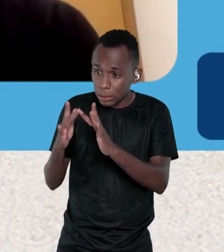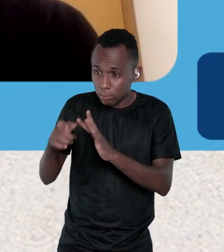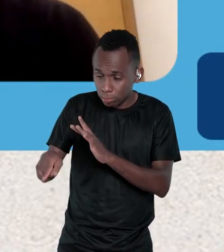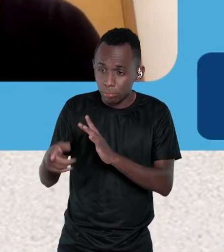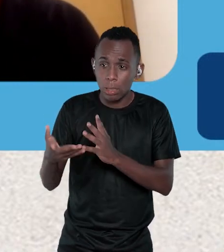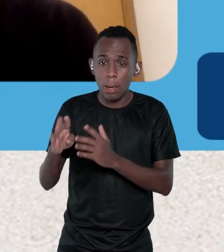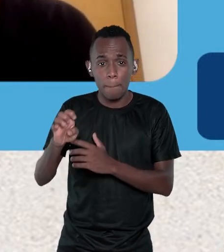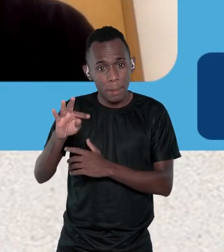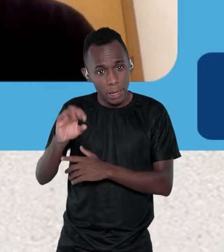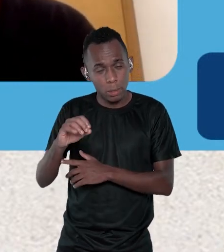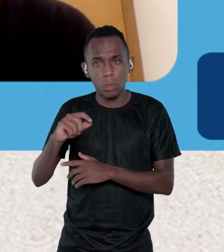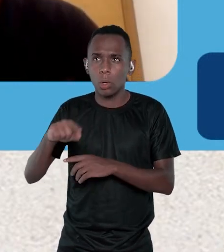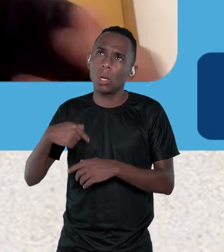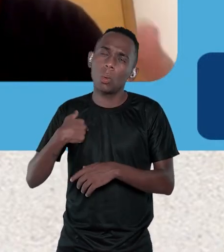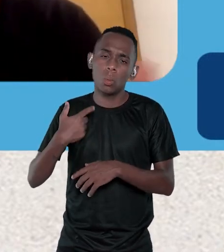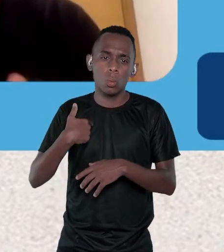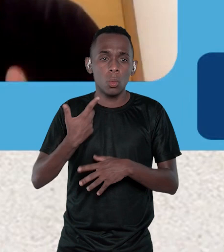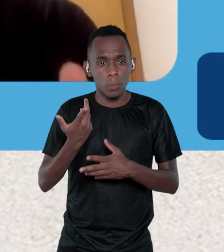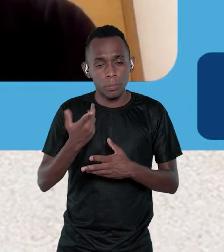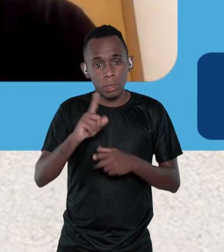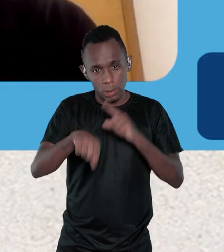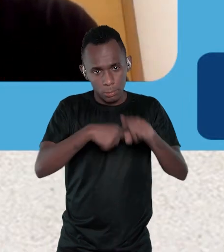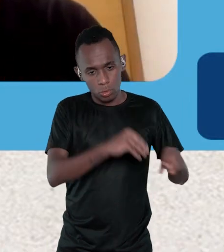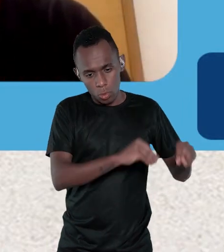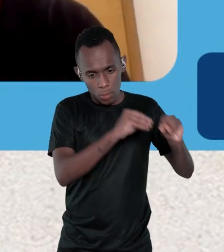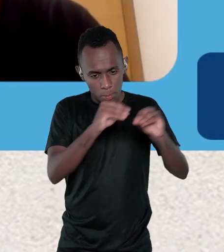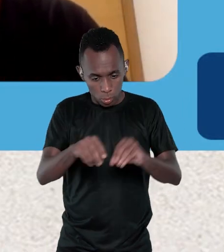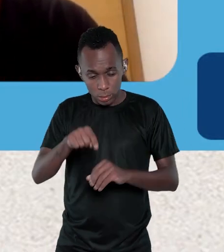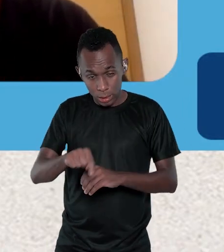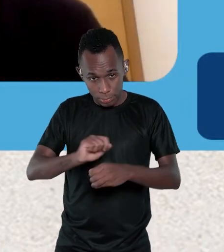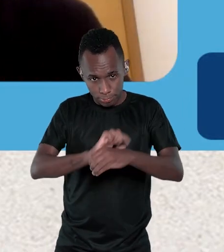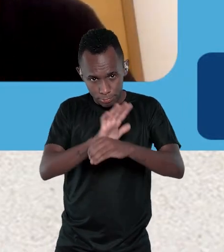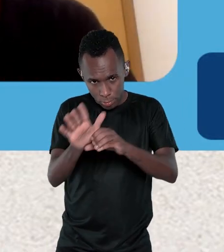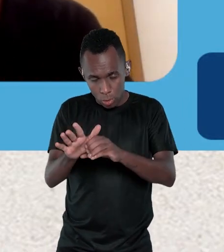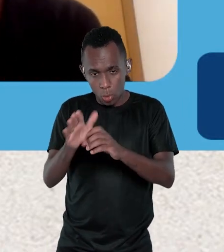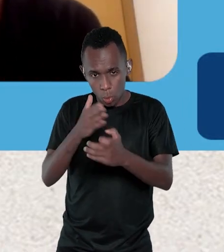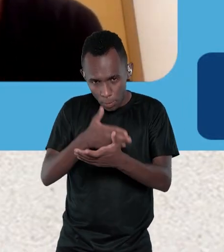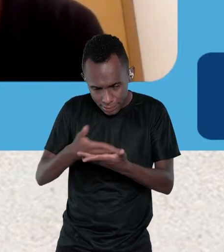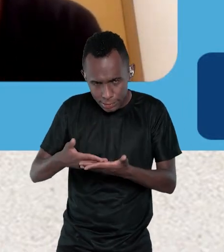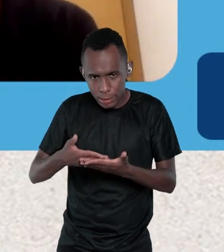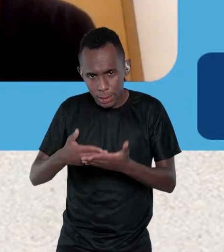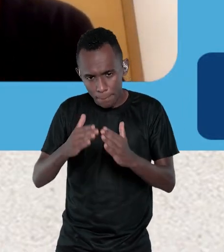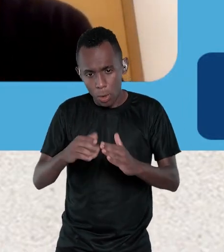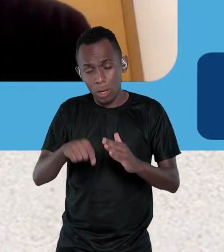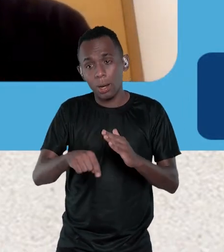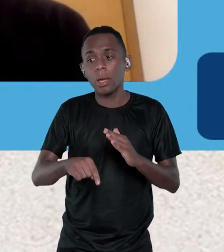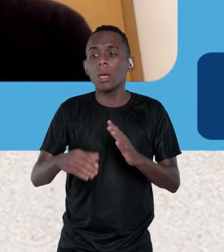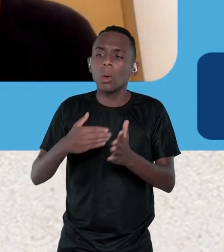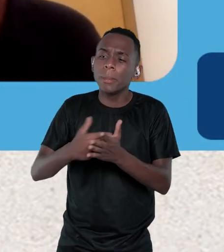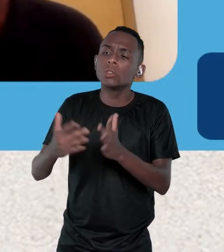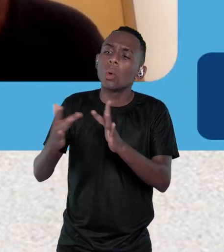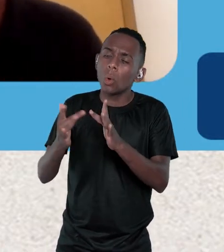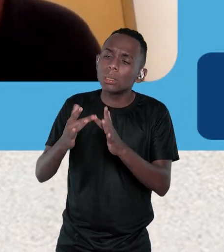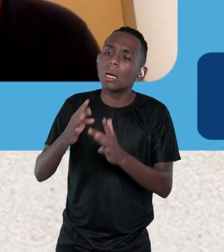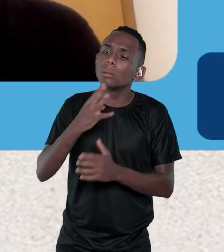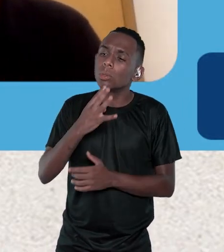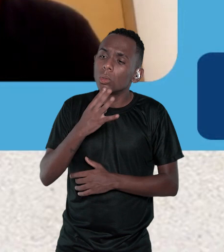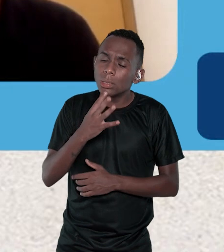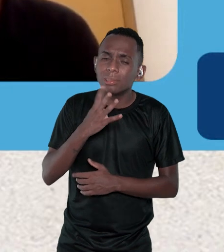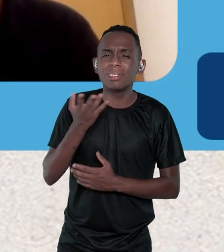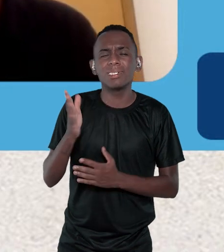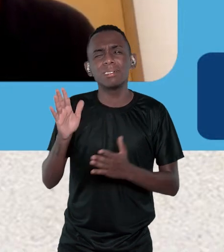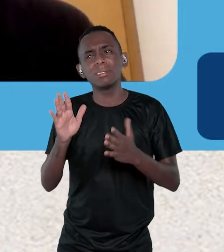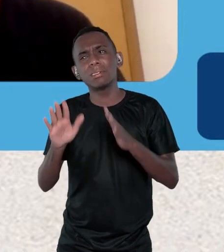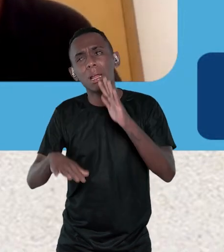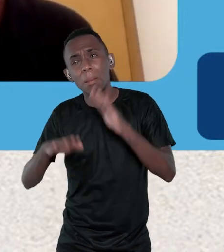Beto, ele tinha, quando eu mudei logo depois que eu mudei para Montes Claros, a gente se